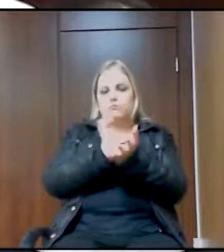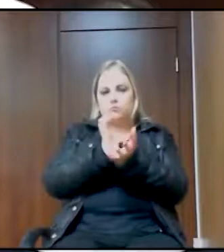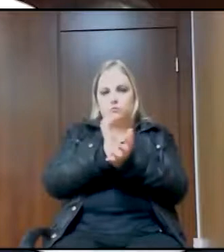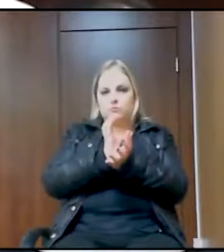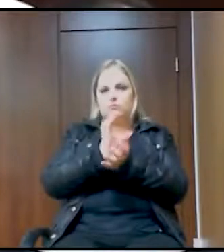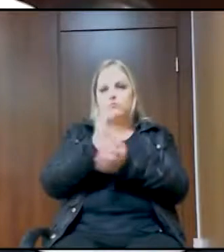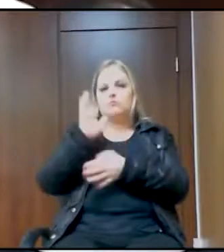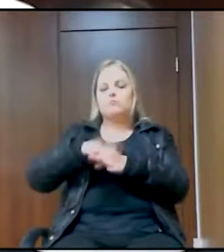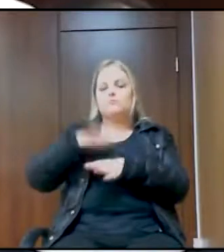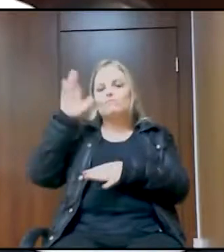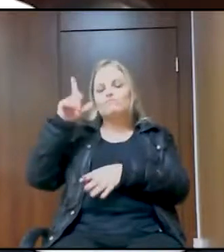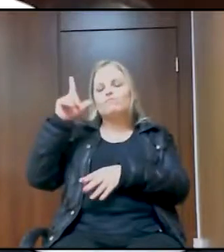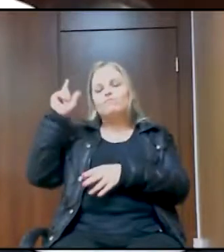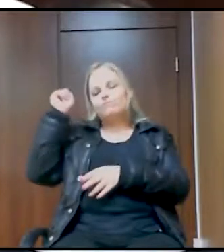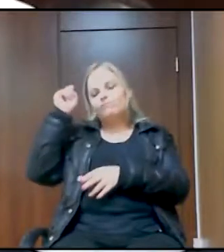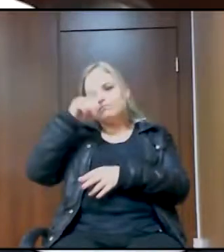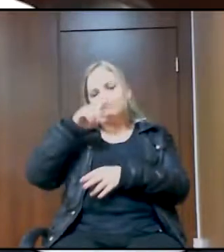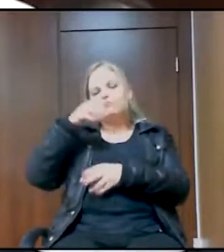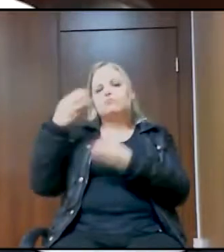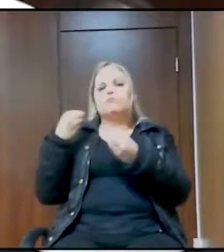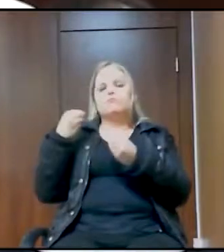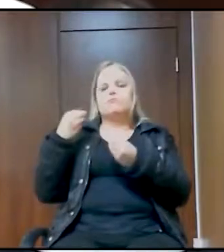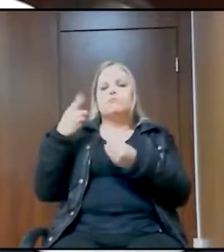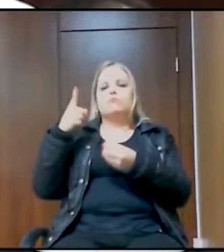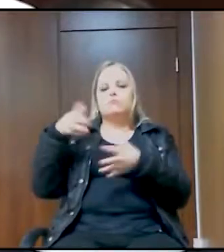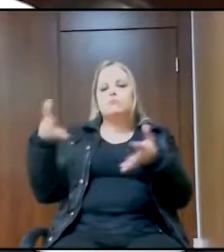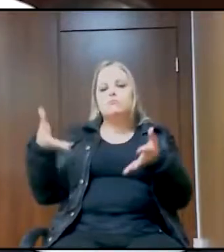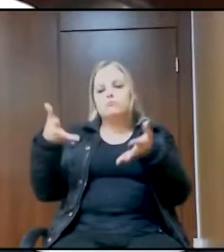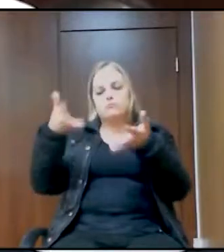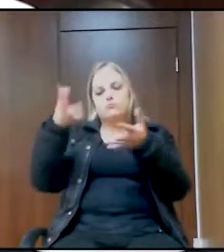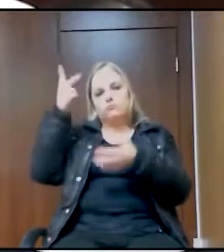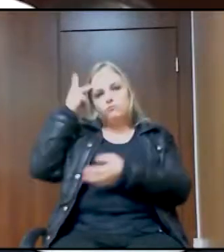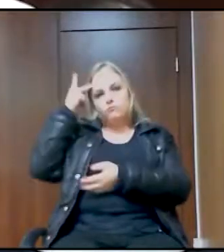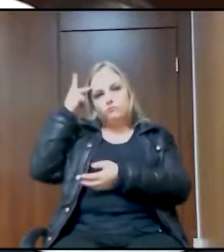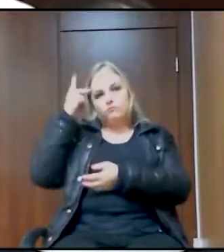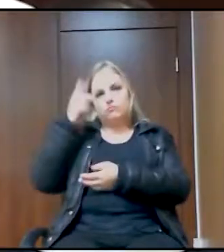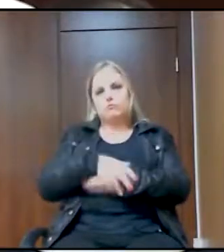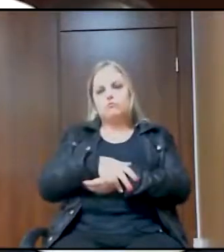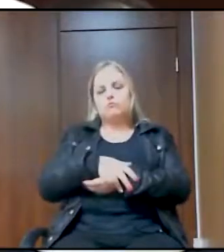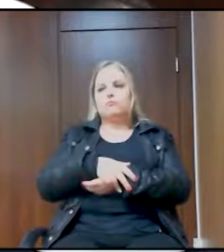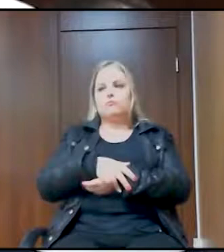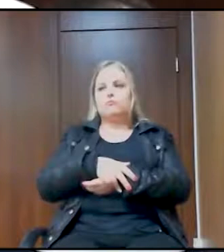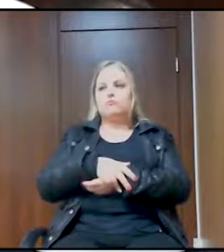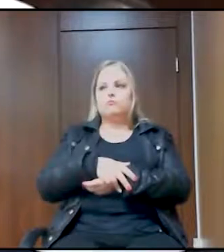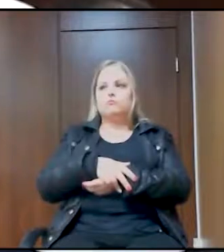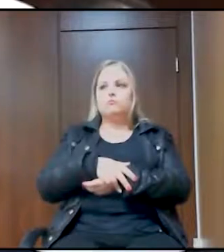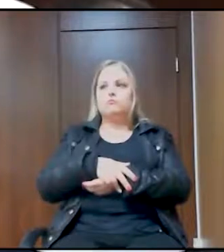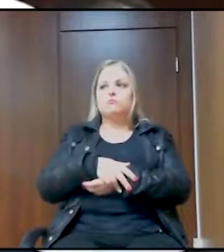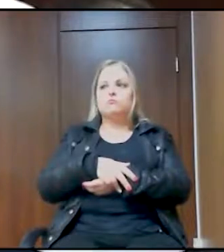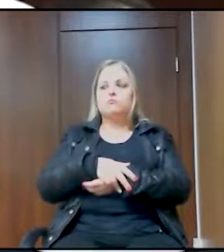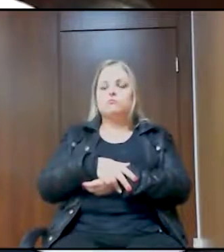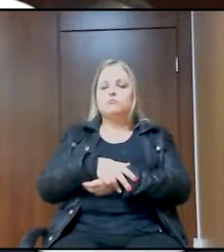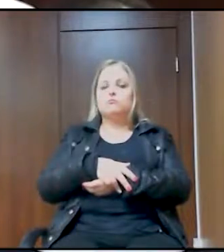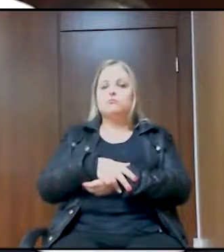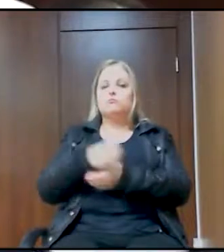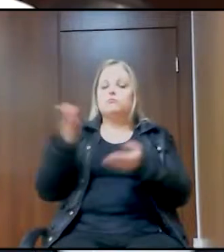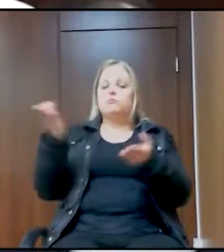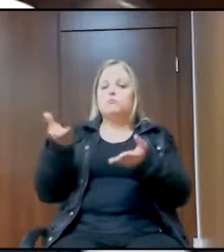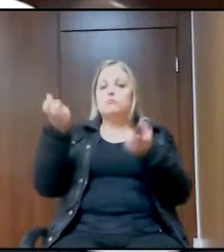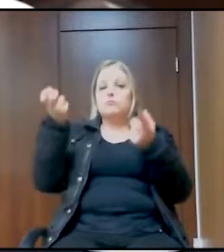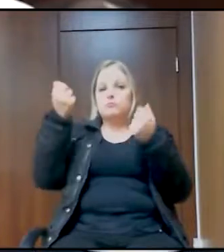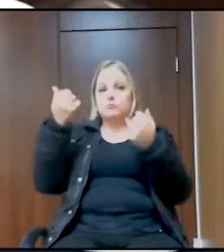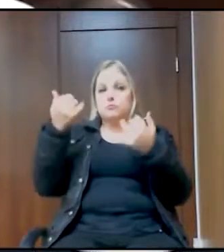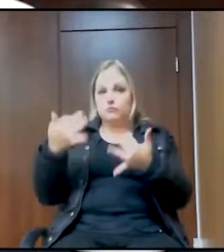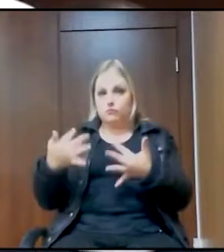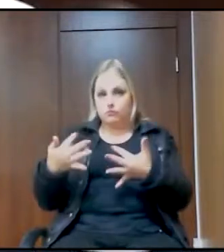socialmente mais vulneráveis à política habitacional promovida pelo município de São Paulo. Bem, antes, eu vou primeiro explicar